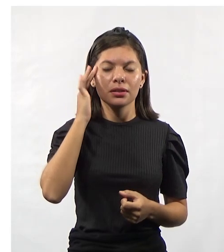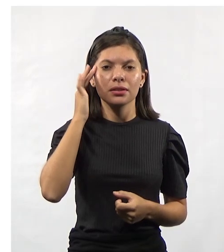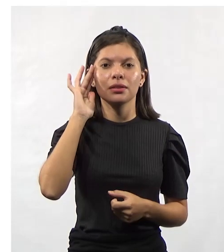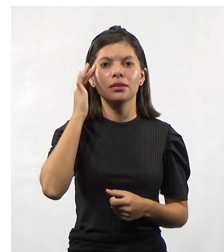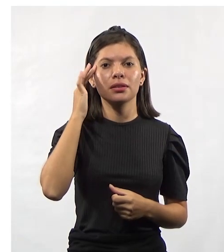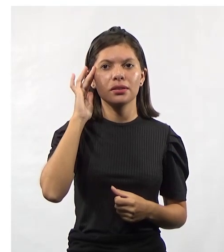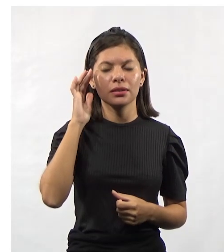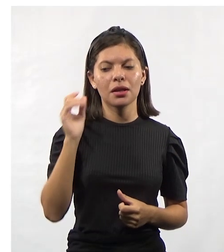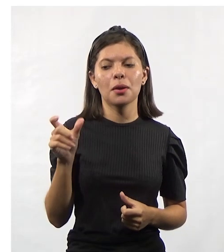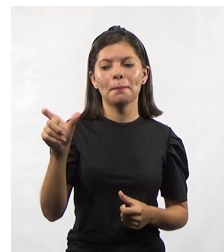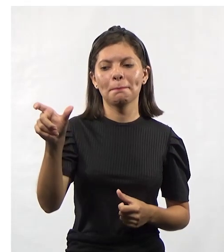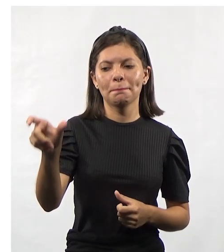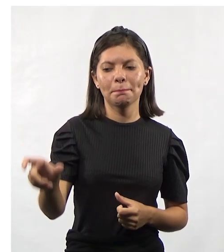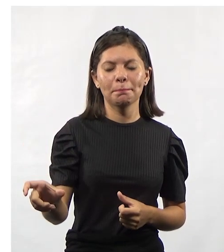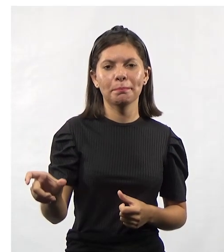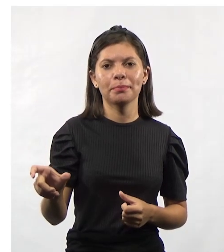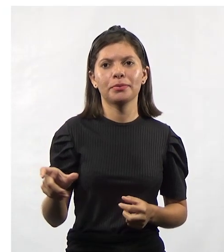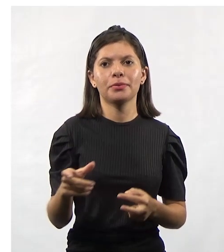entender